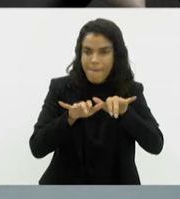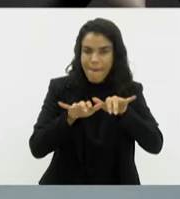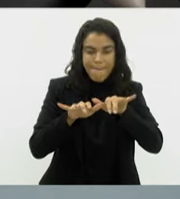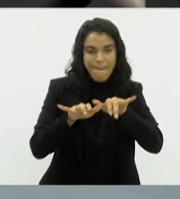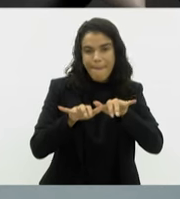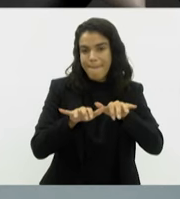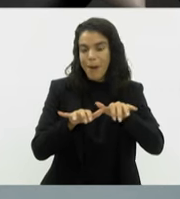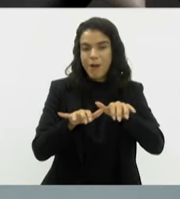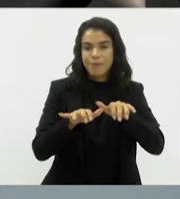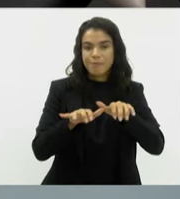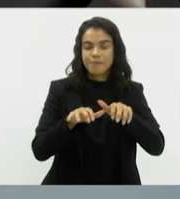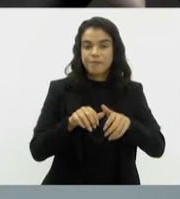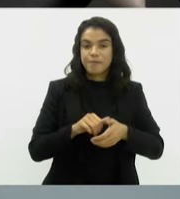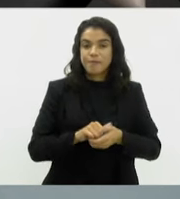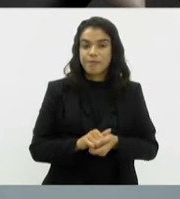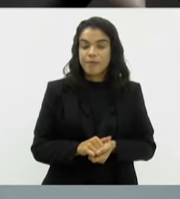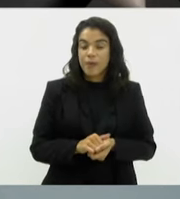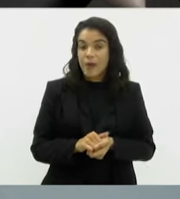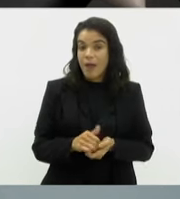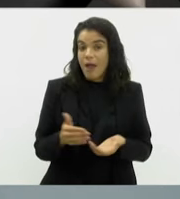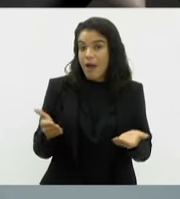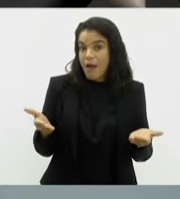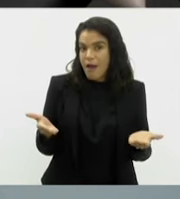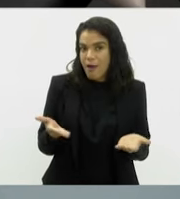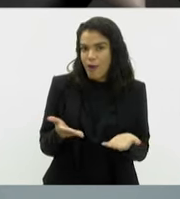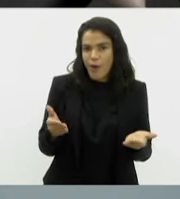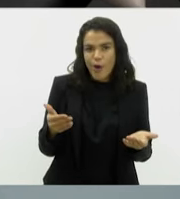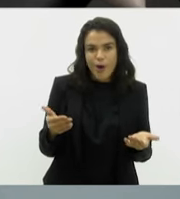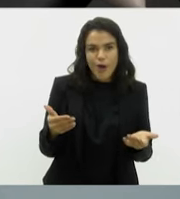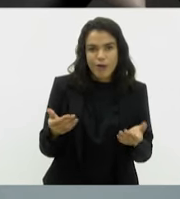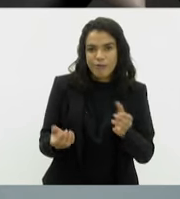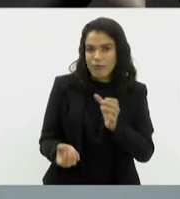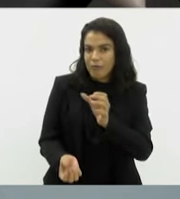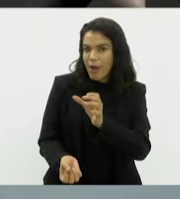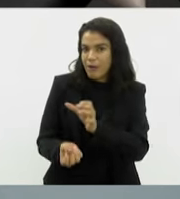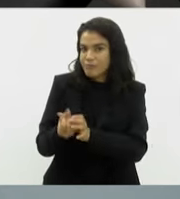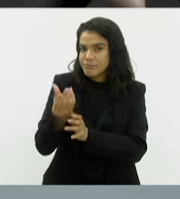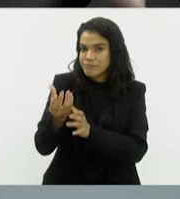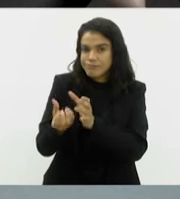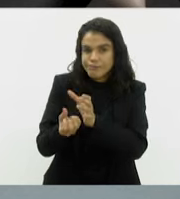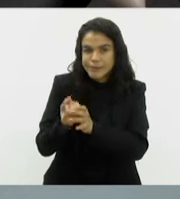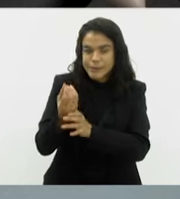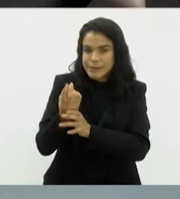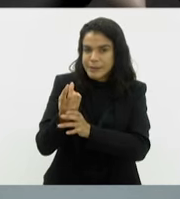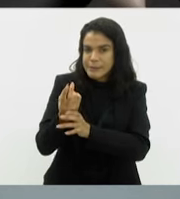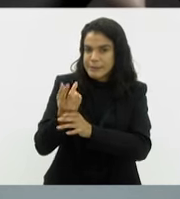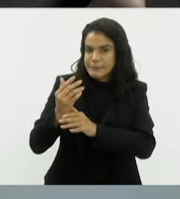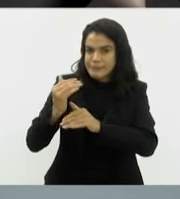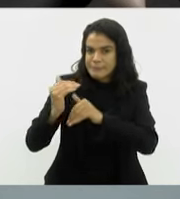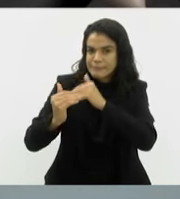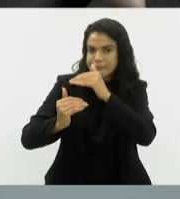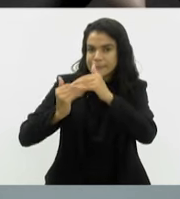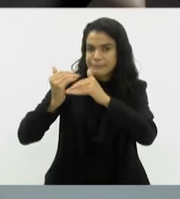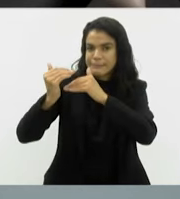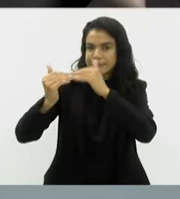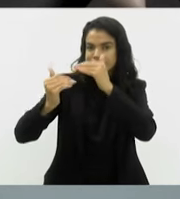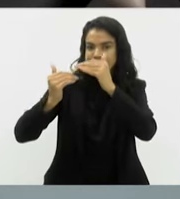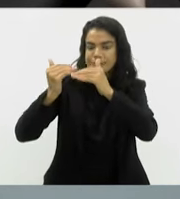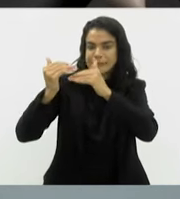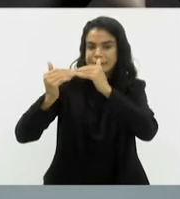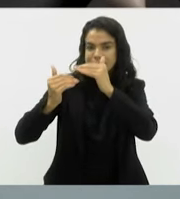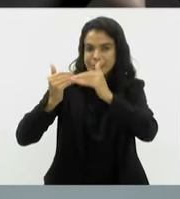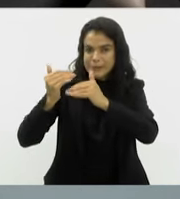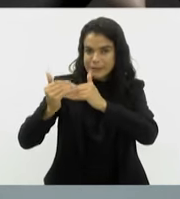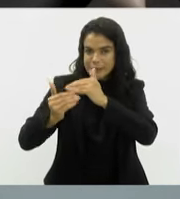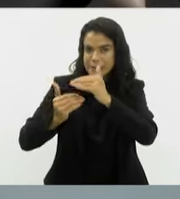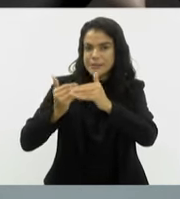agora com a criação e o uso cada vez mais continuado e em